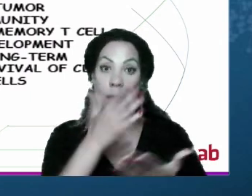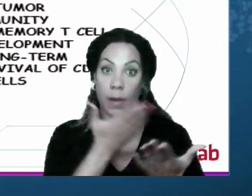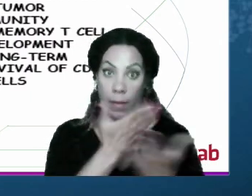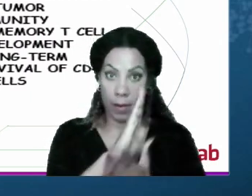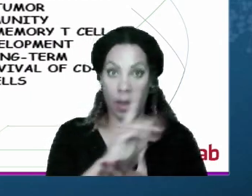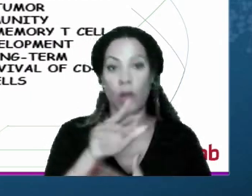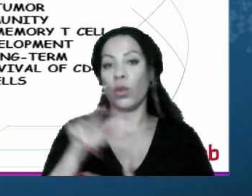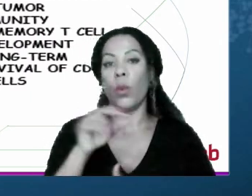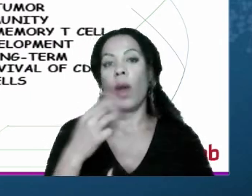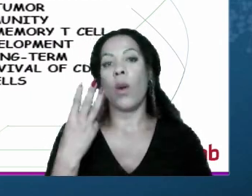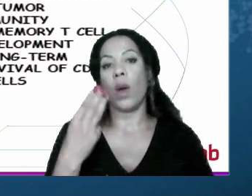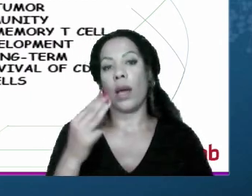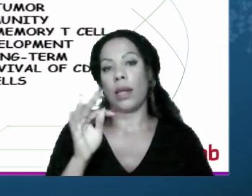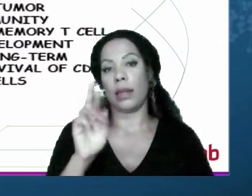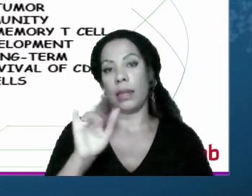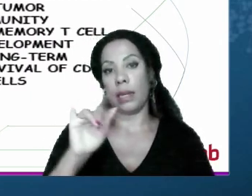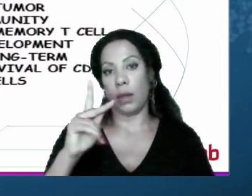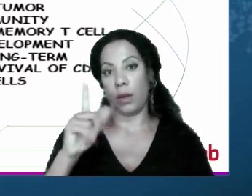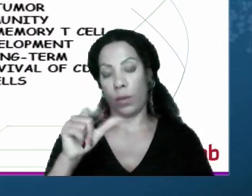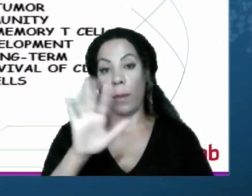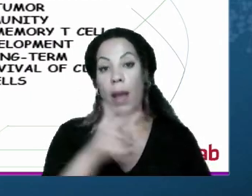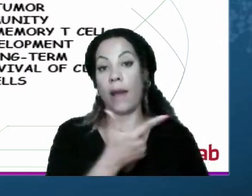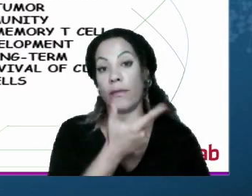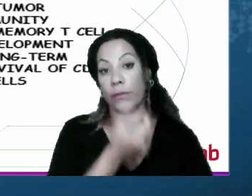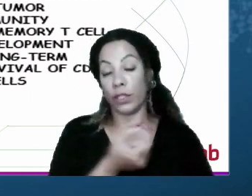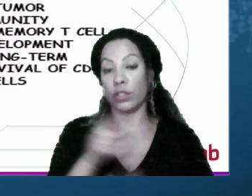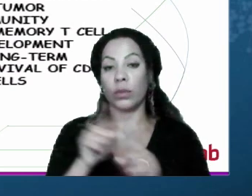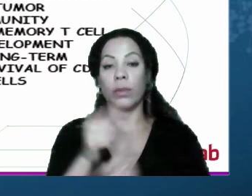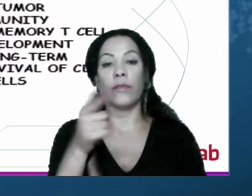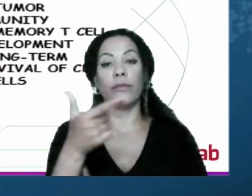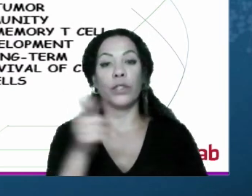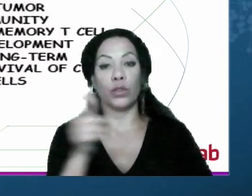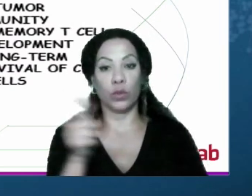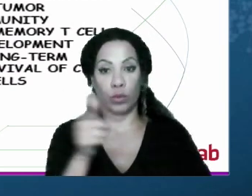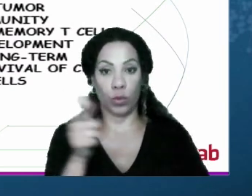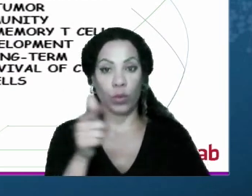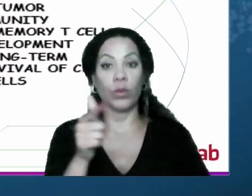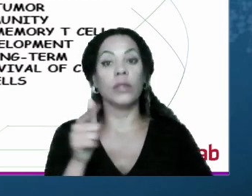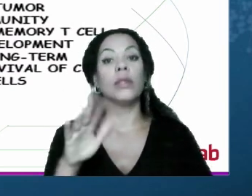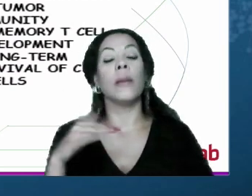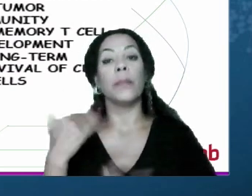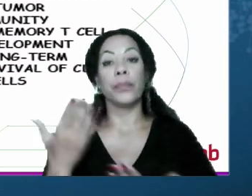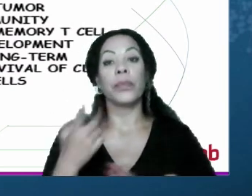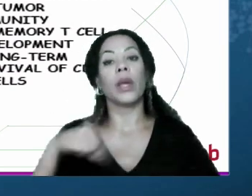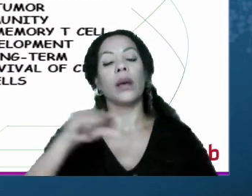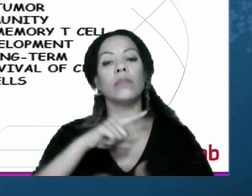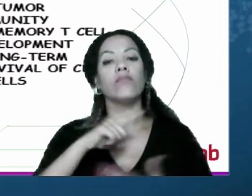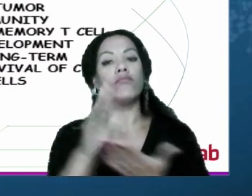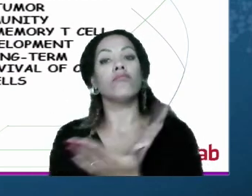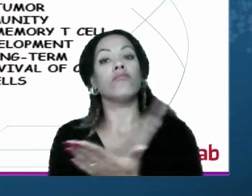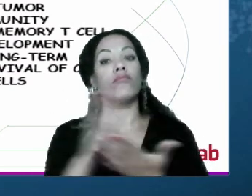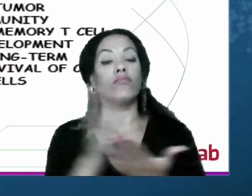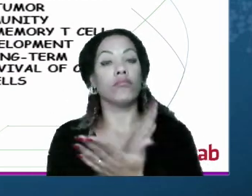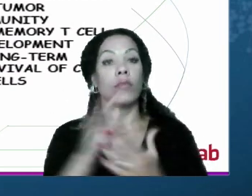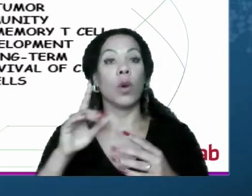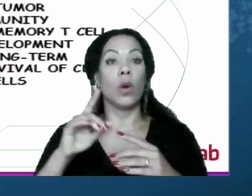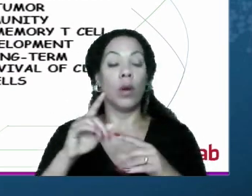triplo, mas o 20 e o 22 também. Então, a gente tem alguns produtos que